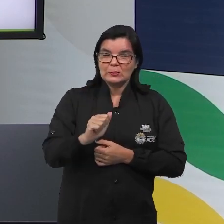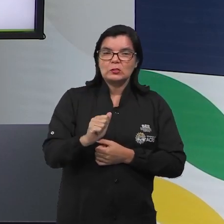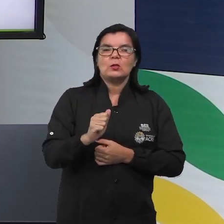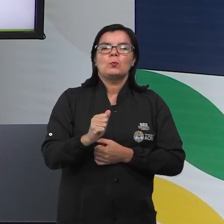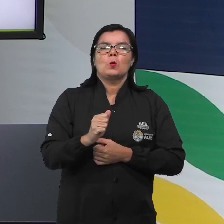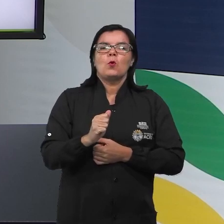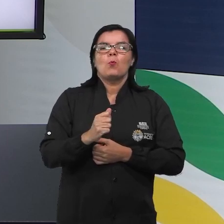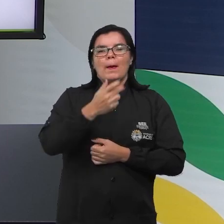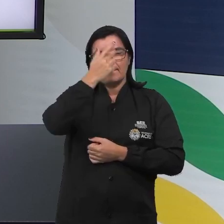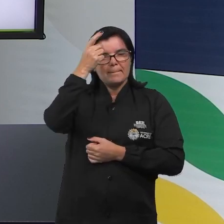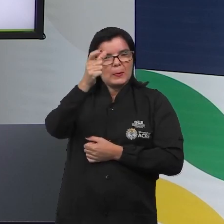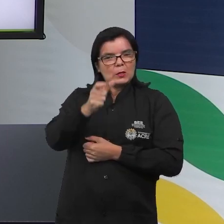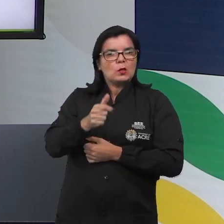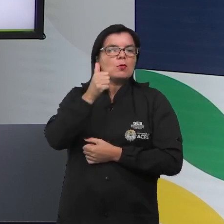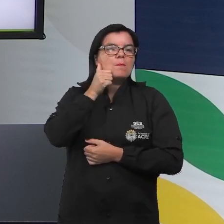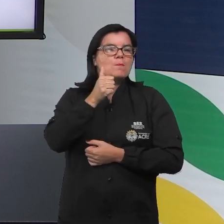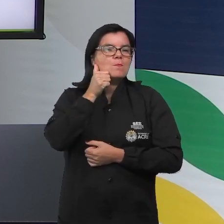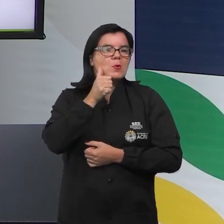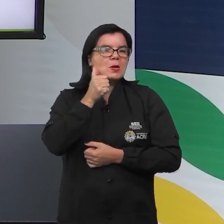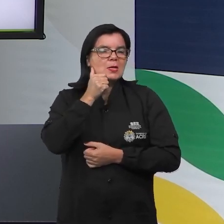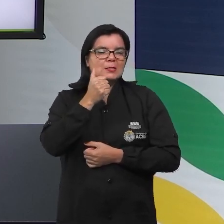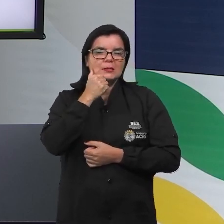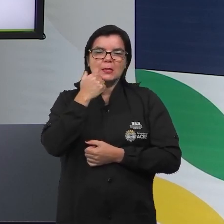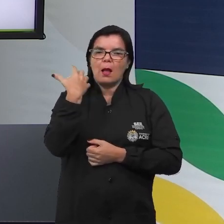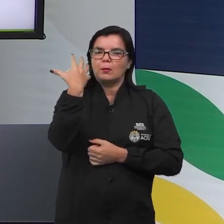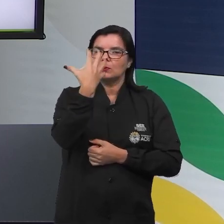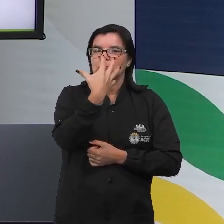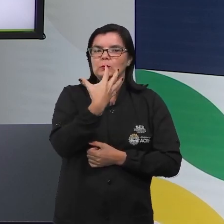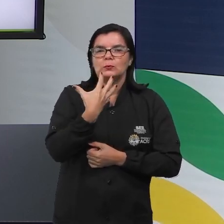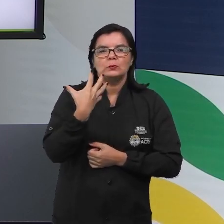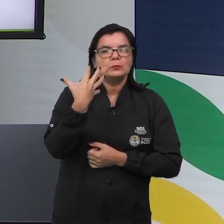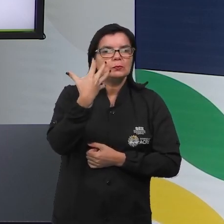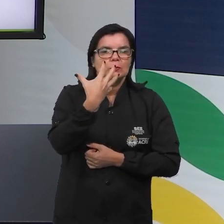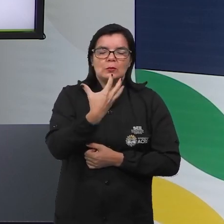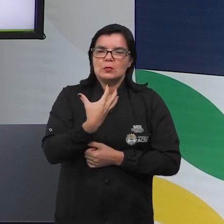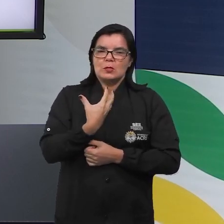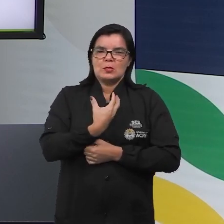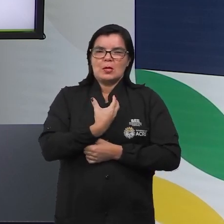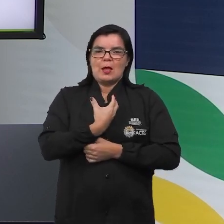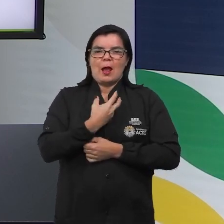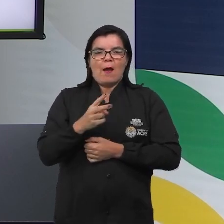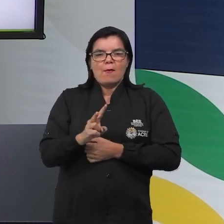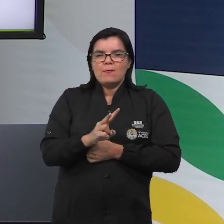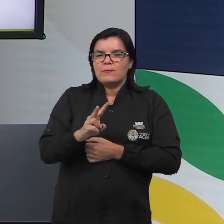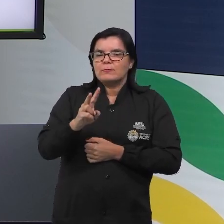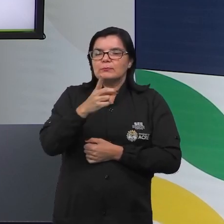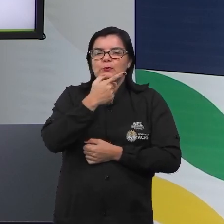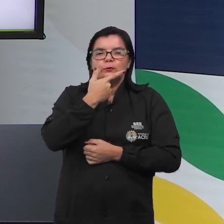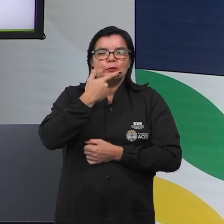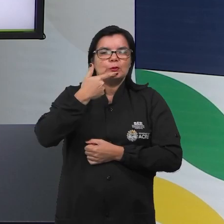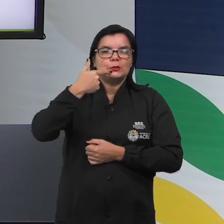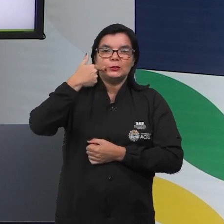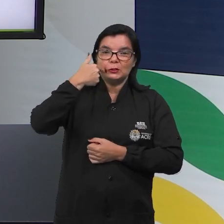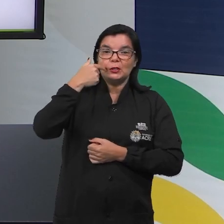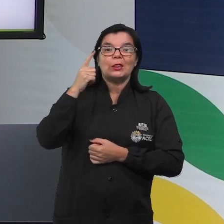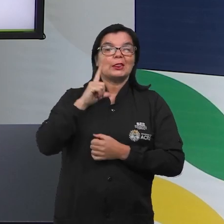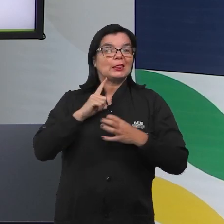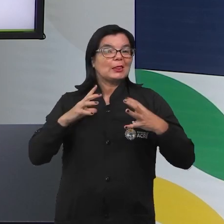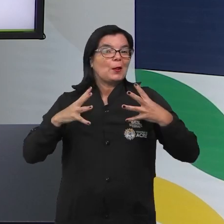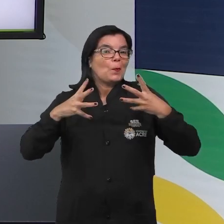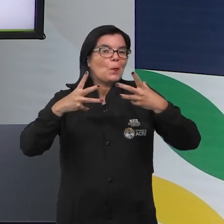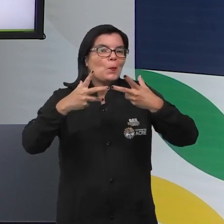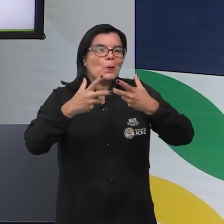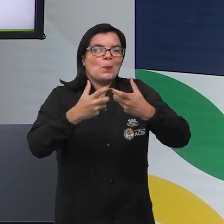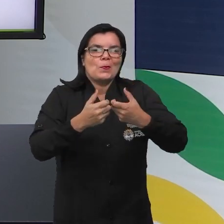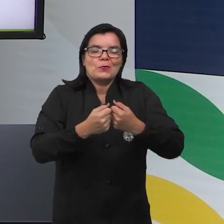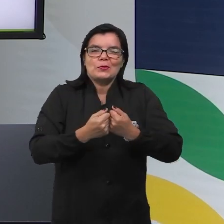como sendo uma mulher idealizada, a virgem dos lábios de mel, eu tenho toda